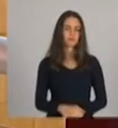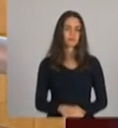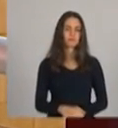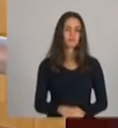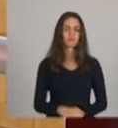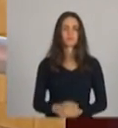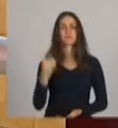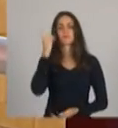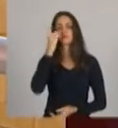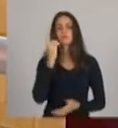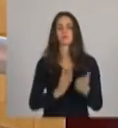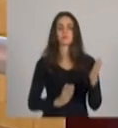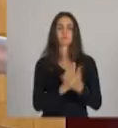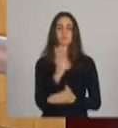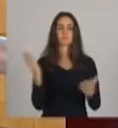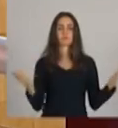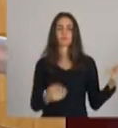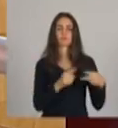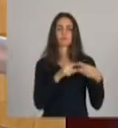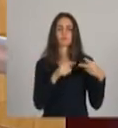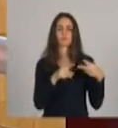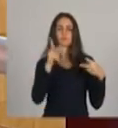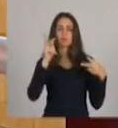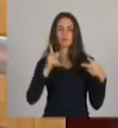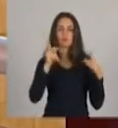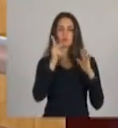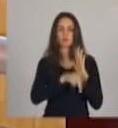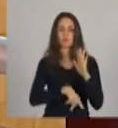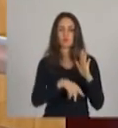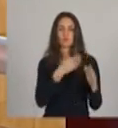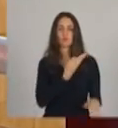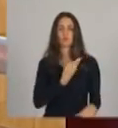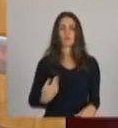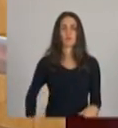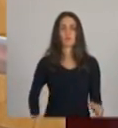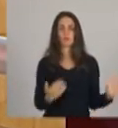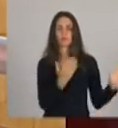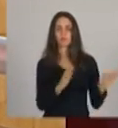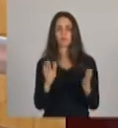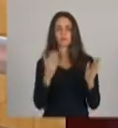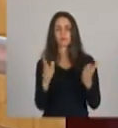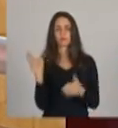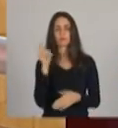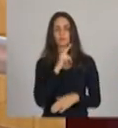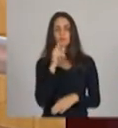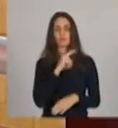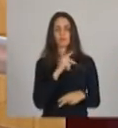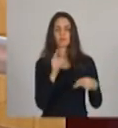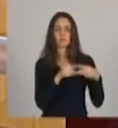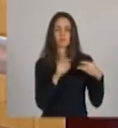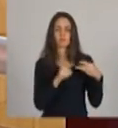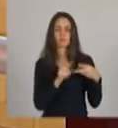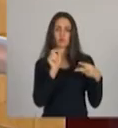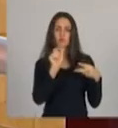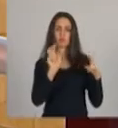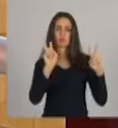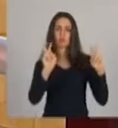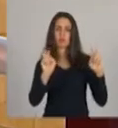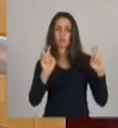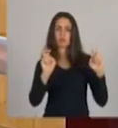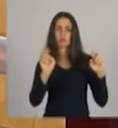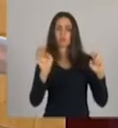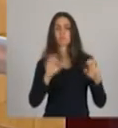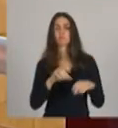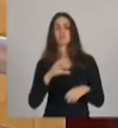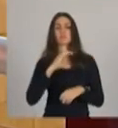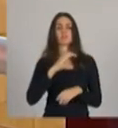Os deputados aprovaram hoje dois projetos do governo que tramitavam em regime de urgência. As duas propostas são relacionadas à